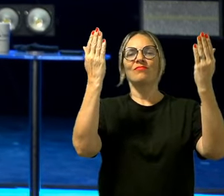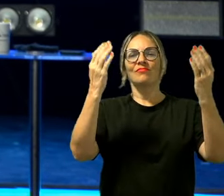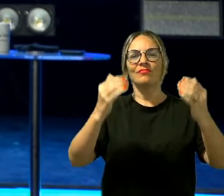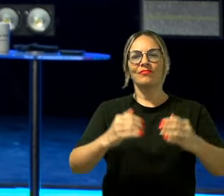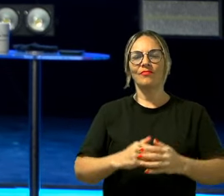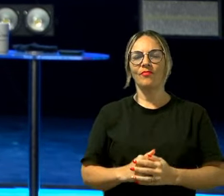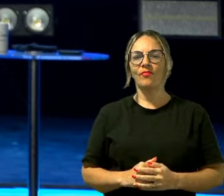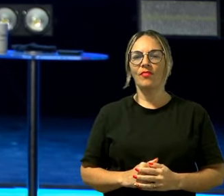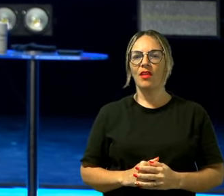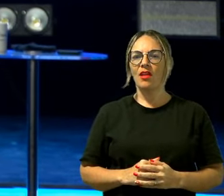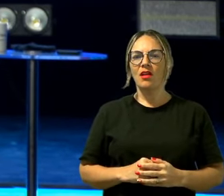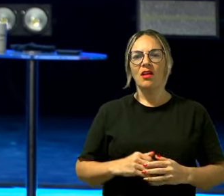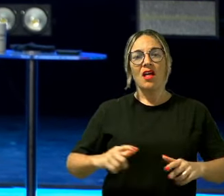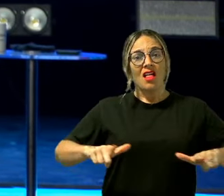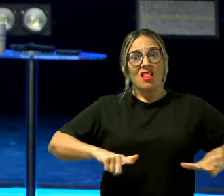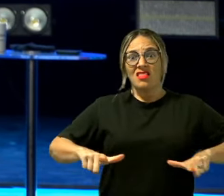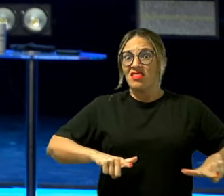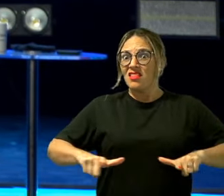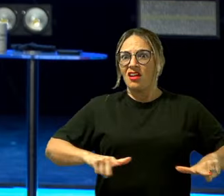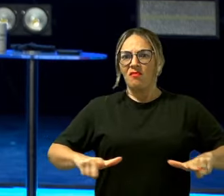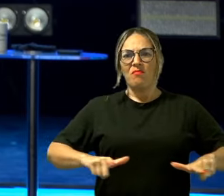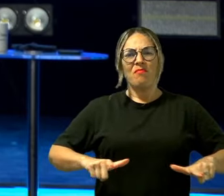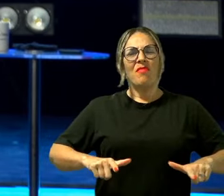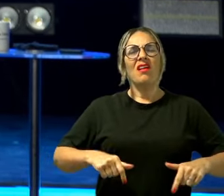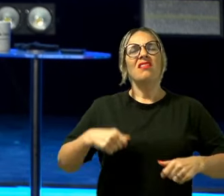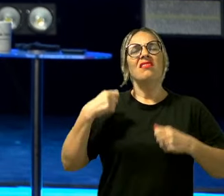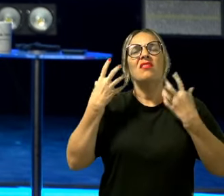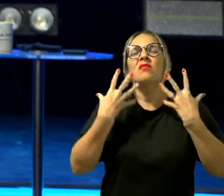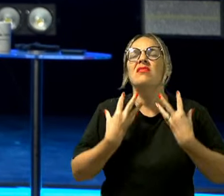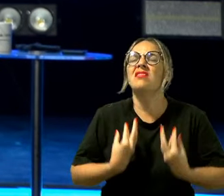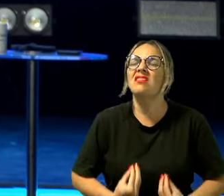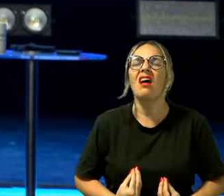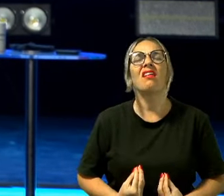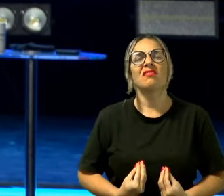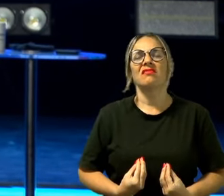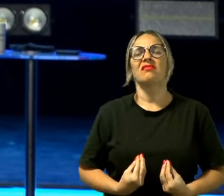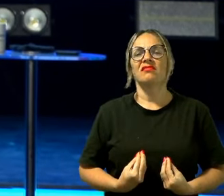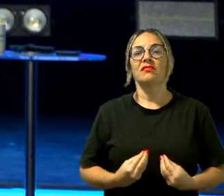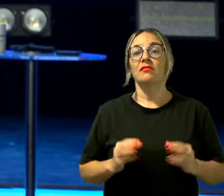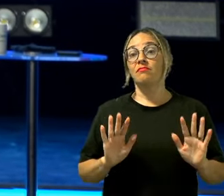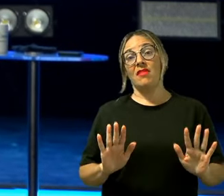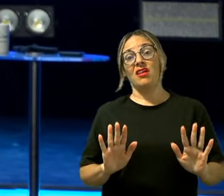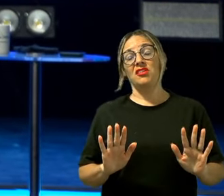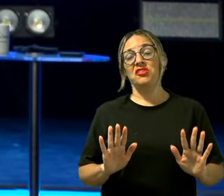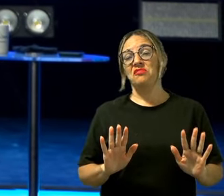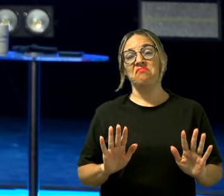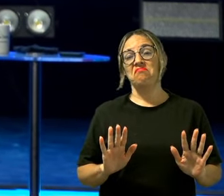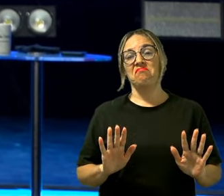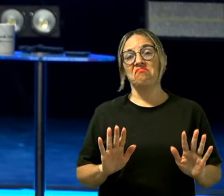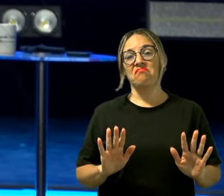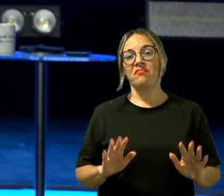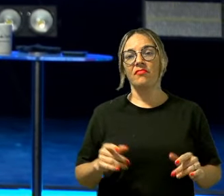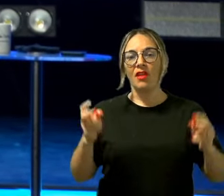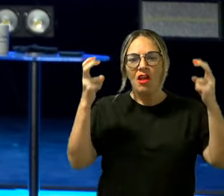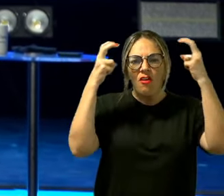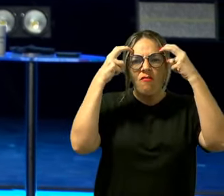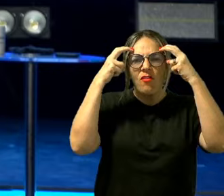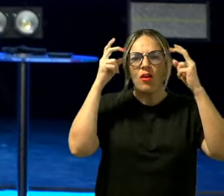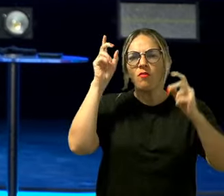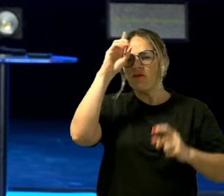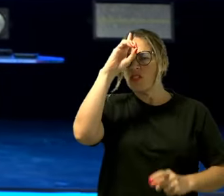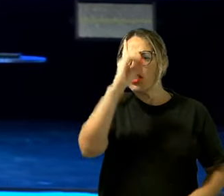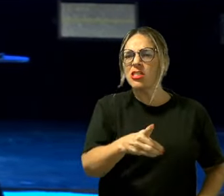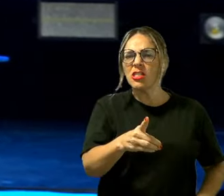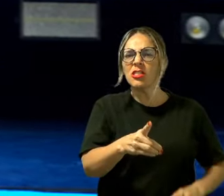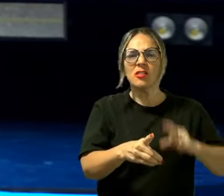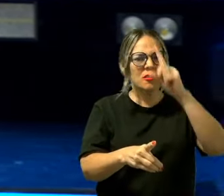Aumentar a carga de trabalho não deu jeito, não deu certo. Aí o que que Faraó faz? Manda uma ordem.